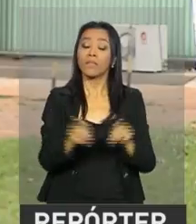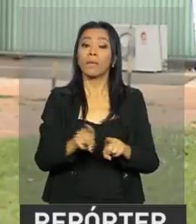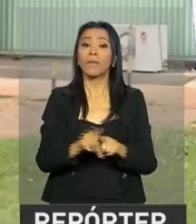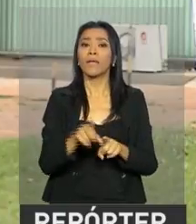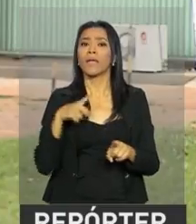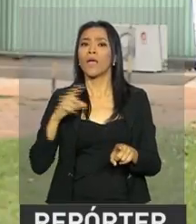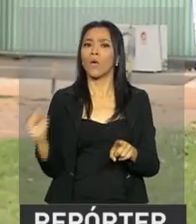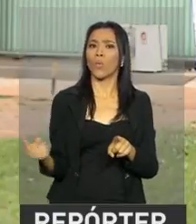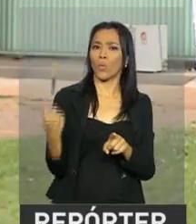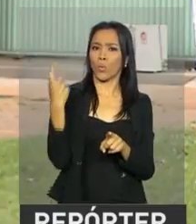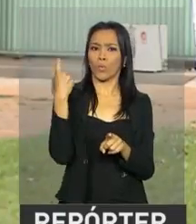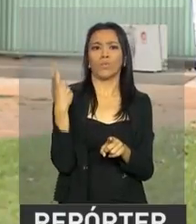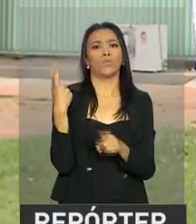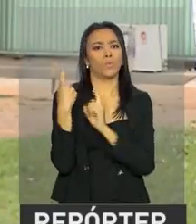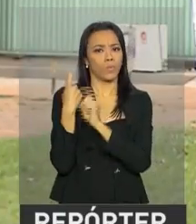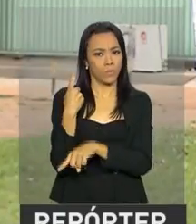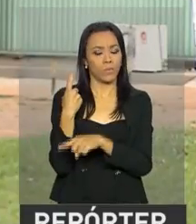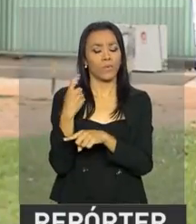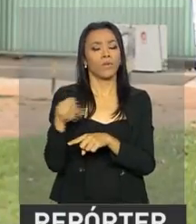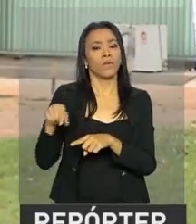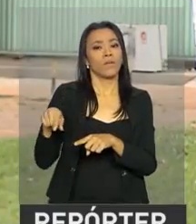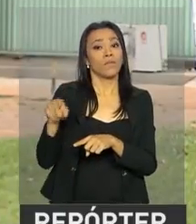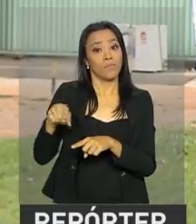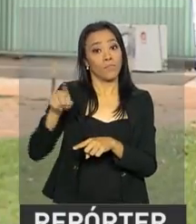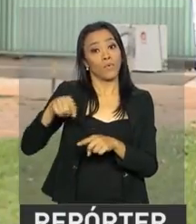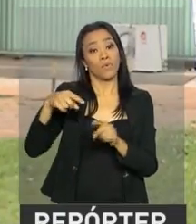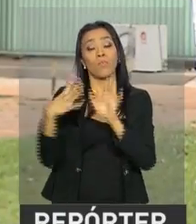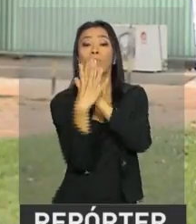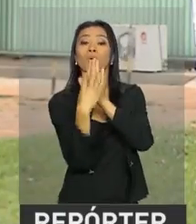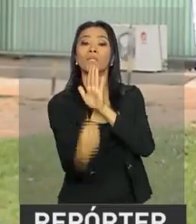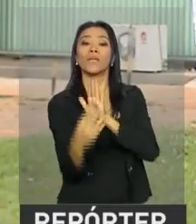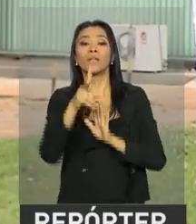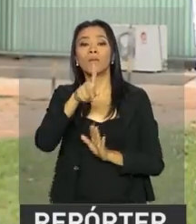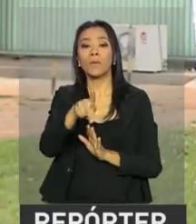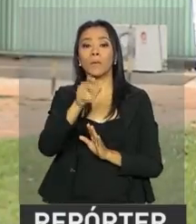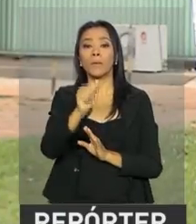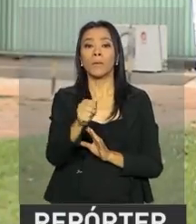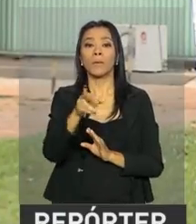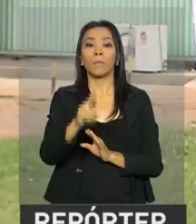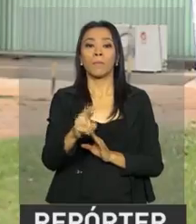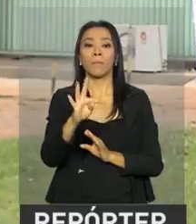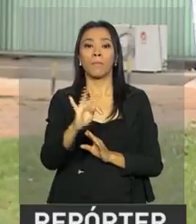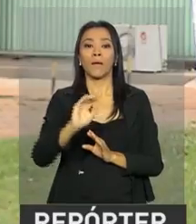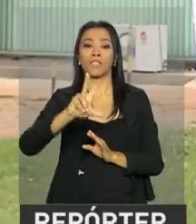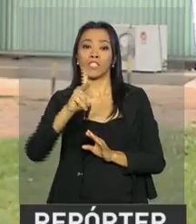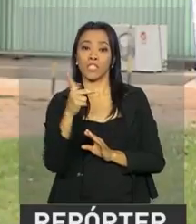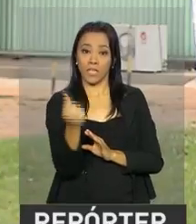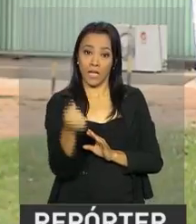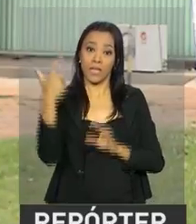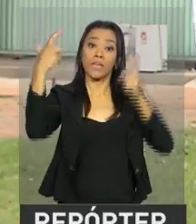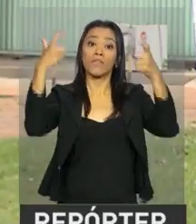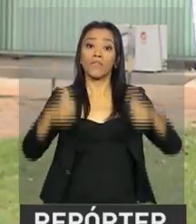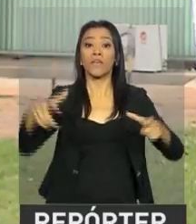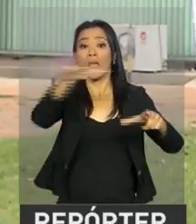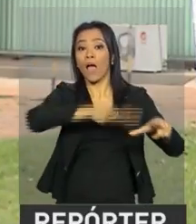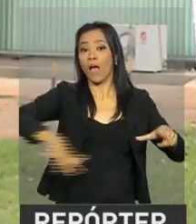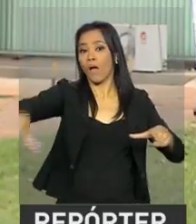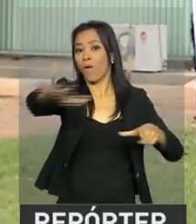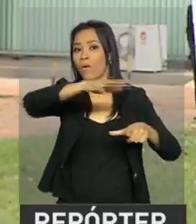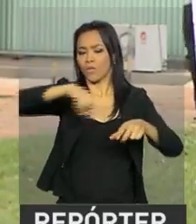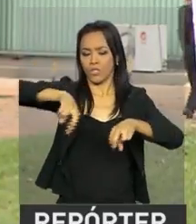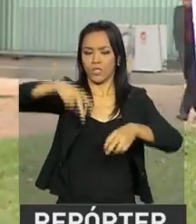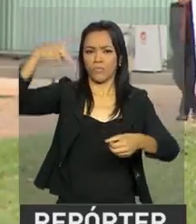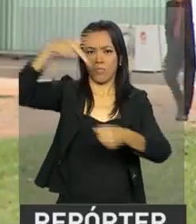o único bloco licitado pelo regime de partilha, o bloco de Libra, que fica na Bacia de Santos. A empresa